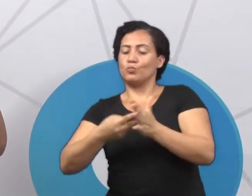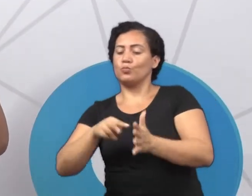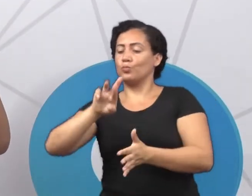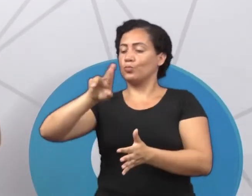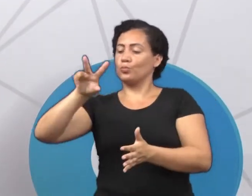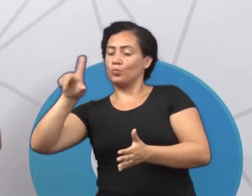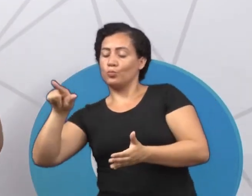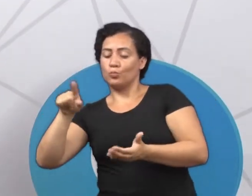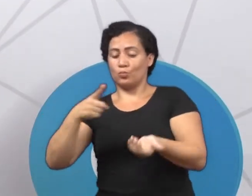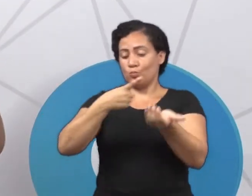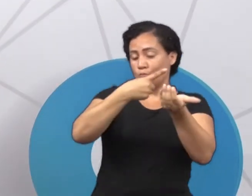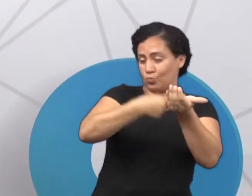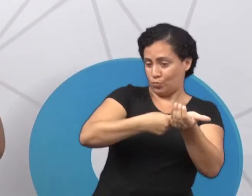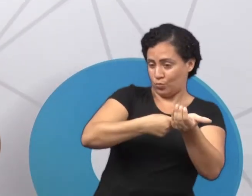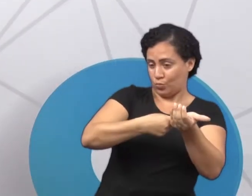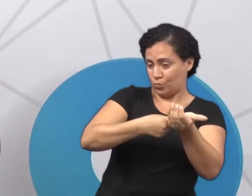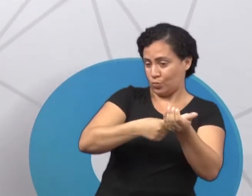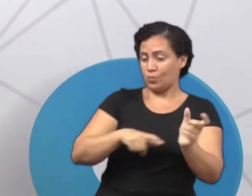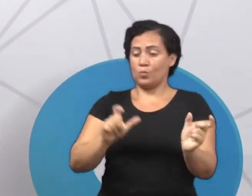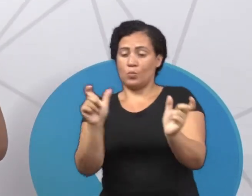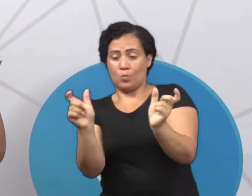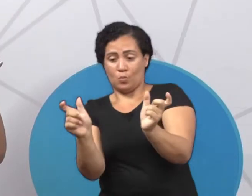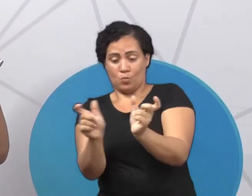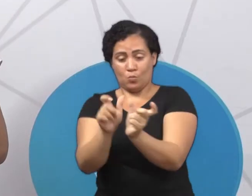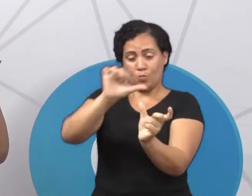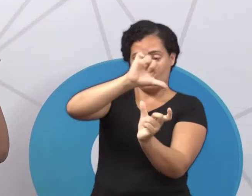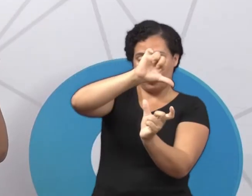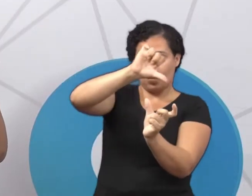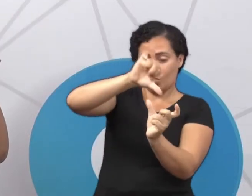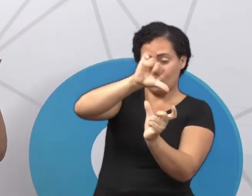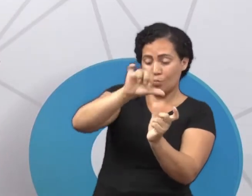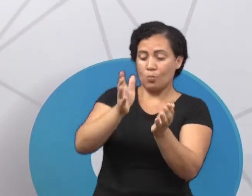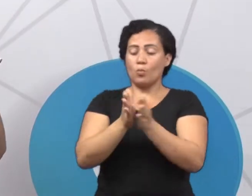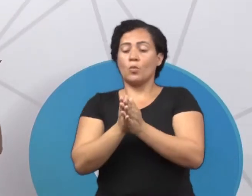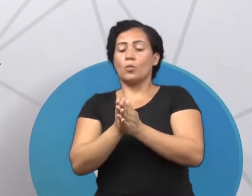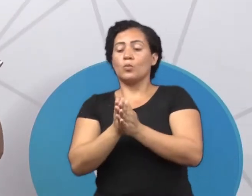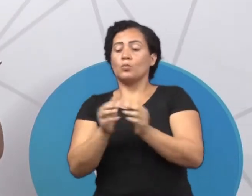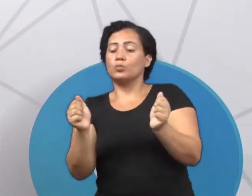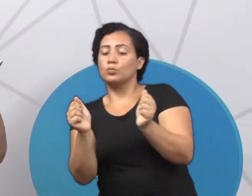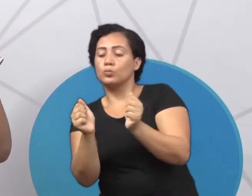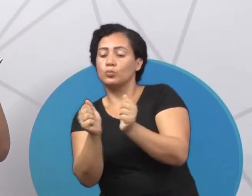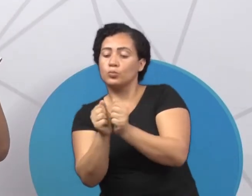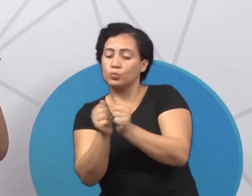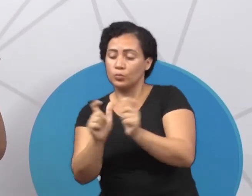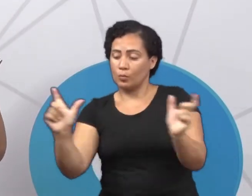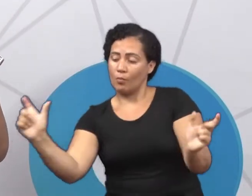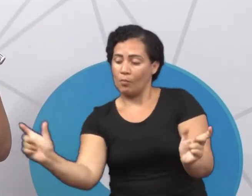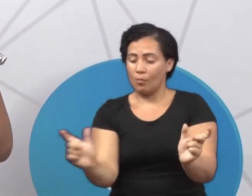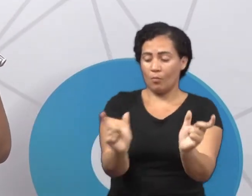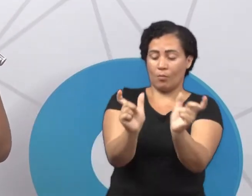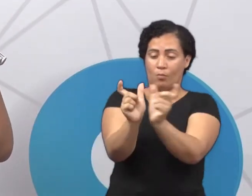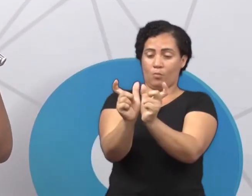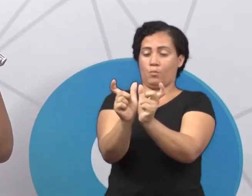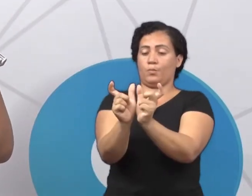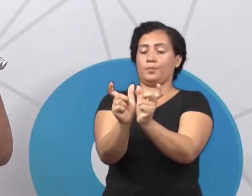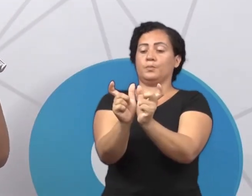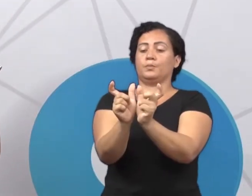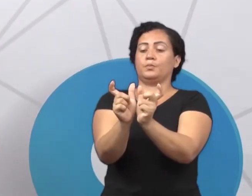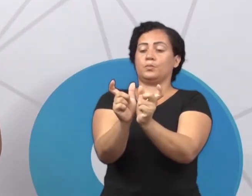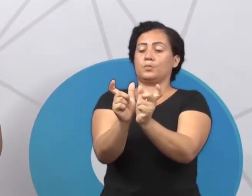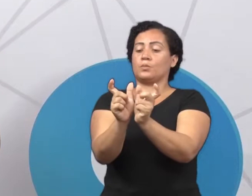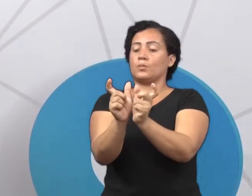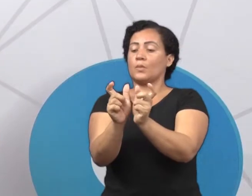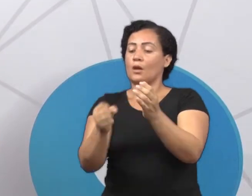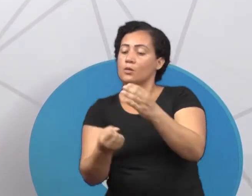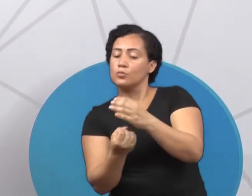significado. Então, as minhas palavras compostas por justaposição, eu vou unir as duas palavras e aí ela vai formar